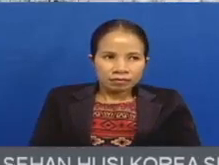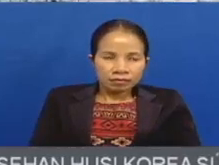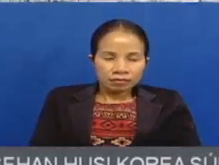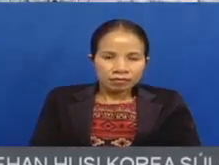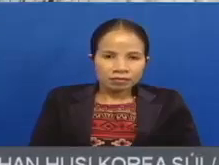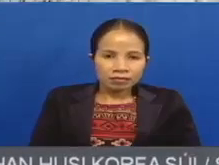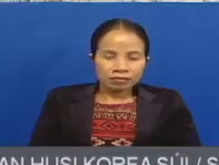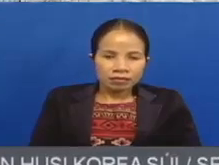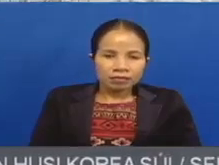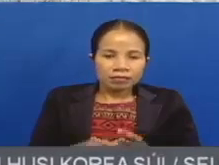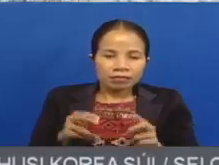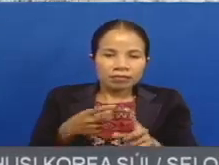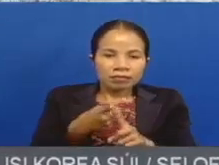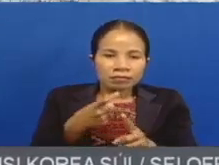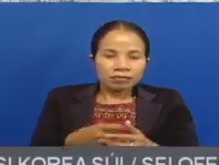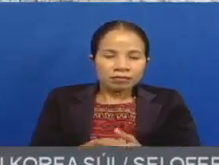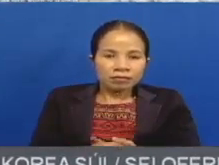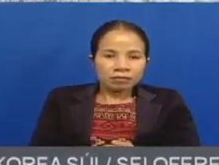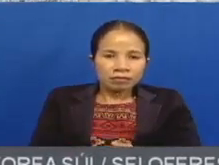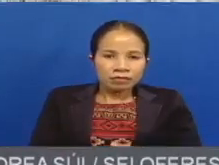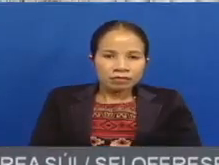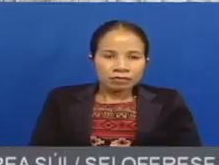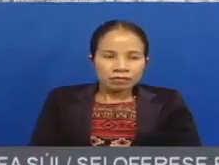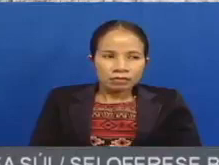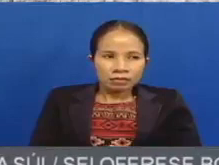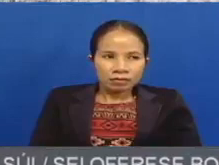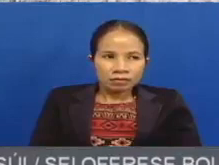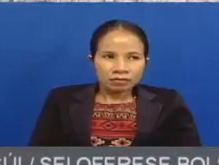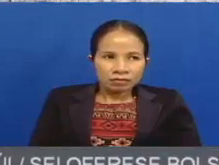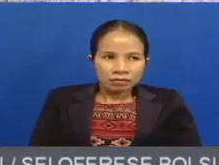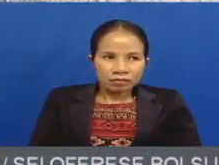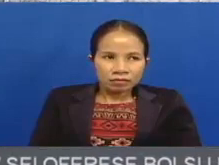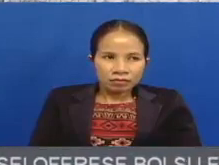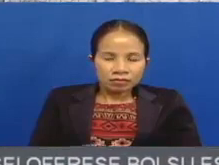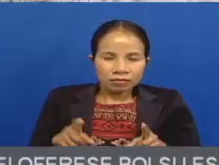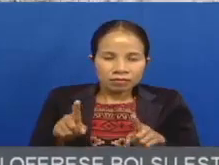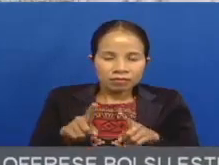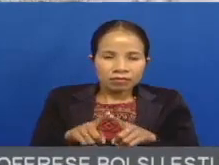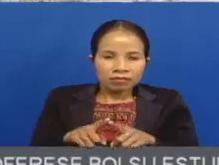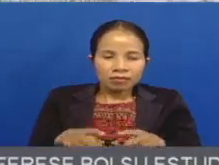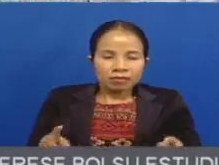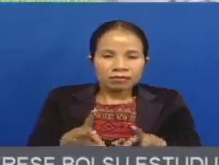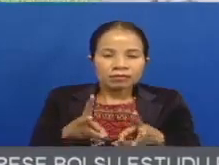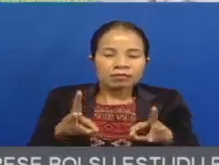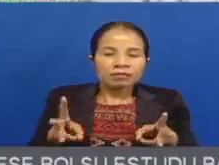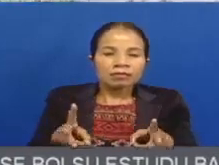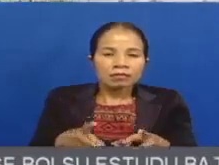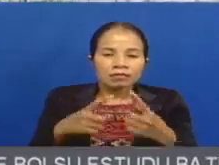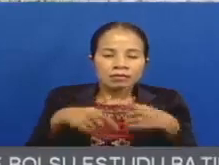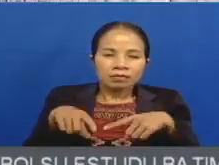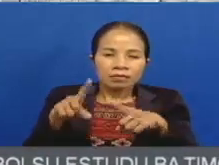saya tinggi saya cundat nara ku hodi bau bayi kiri saya. Enam negro hanya sesai dalam cund negro atau